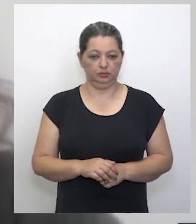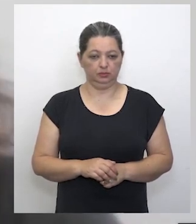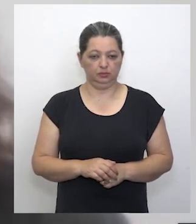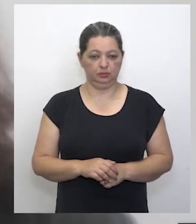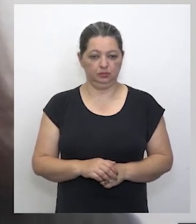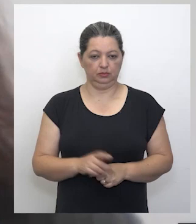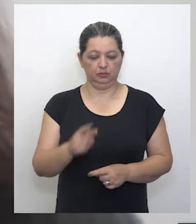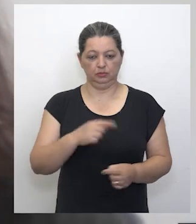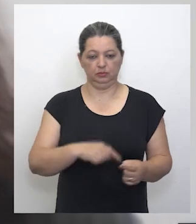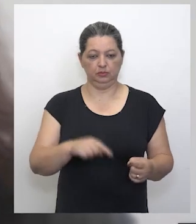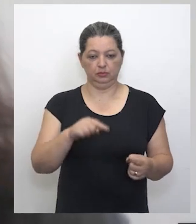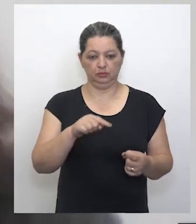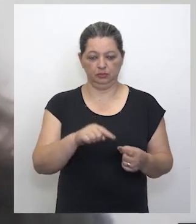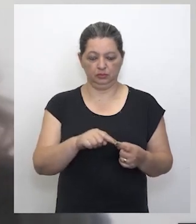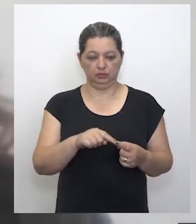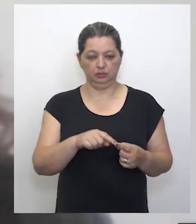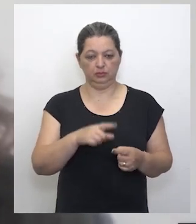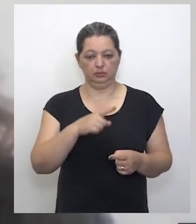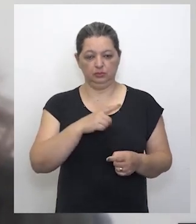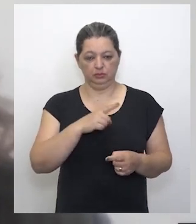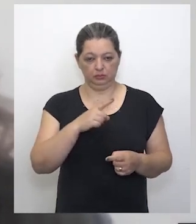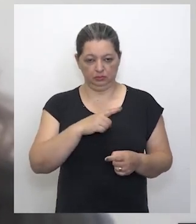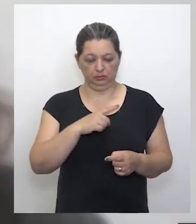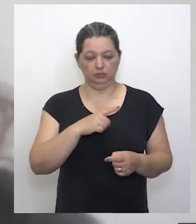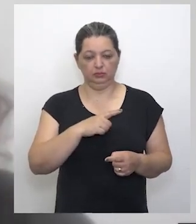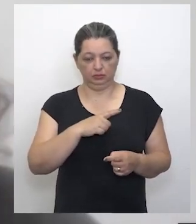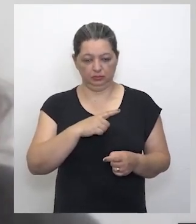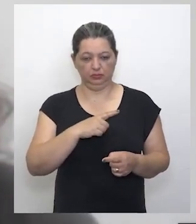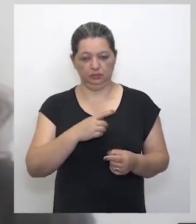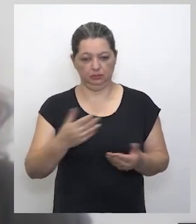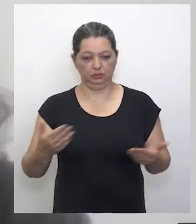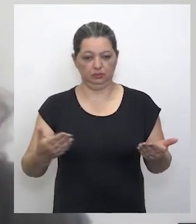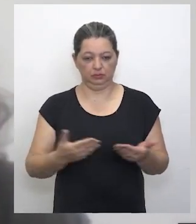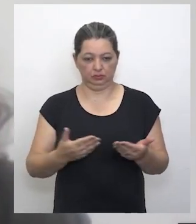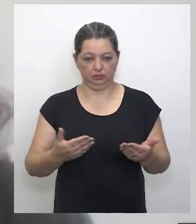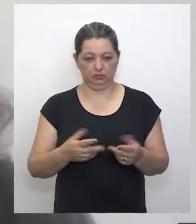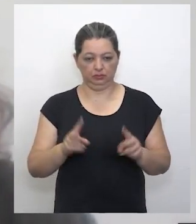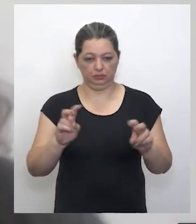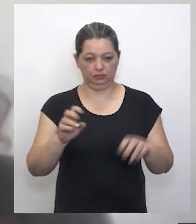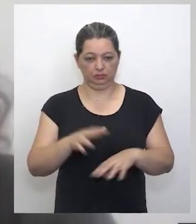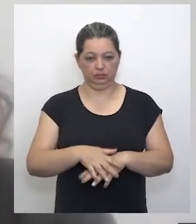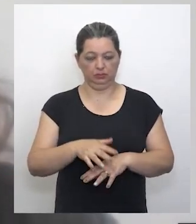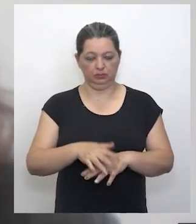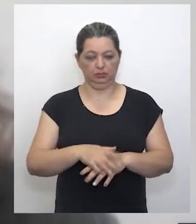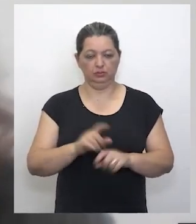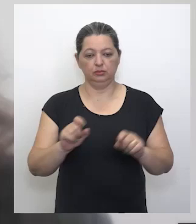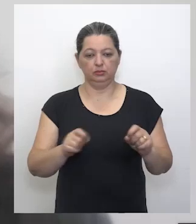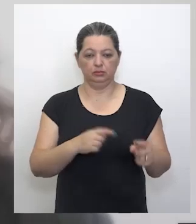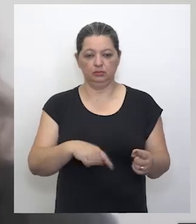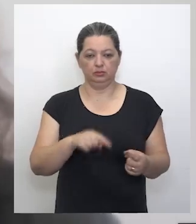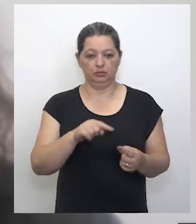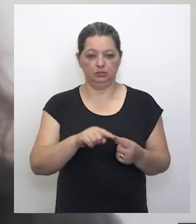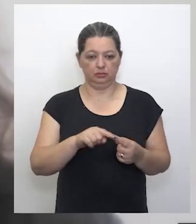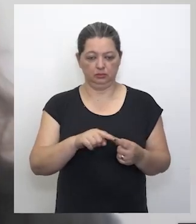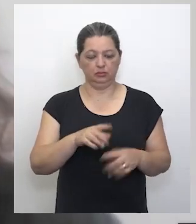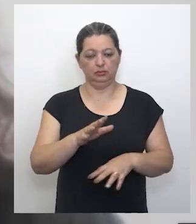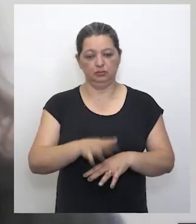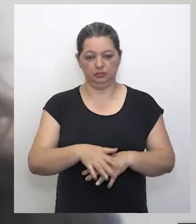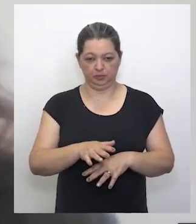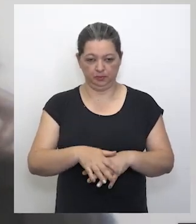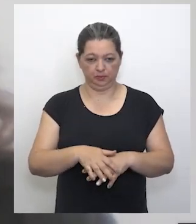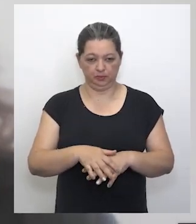Os objetivos, né, desse nosso percurso, de matemática, nós vamos trabalhar os objetivos de